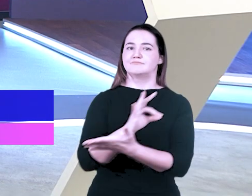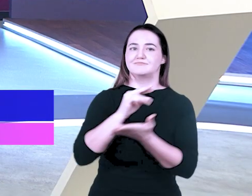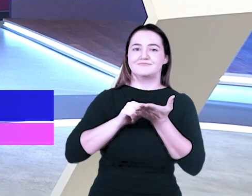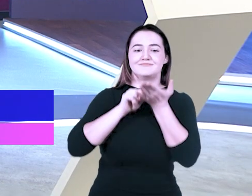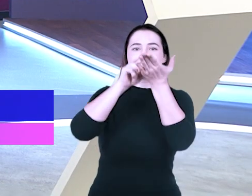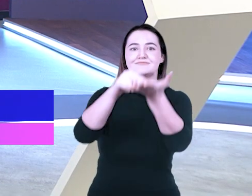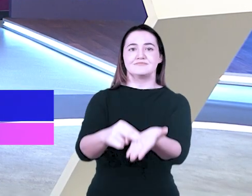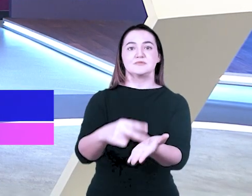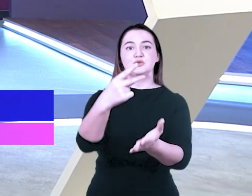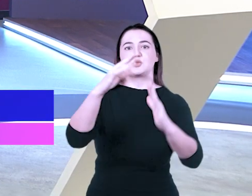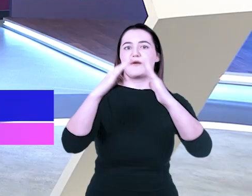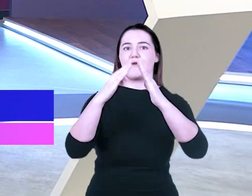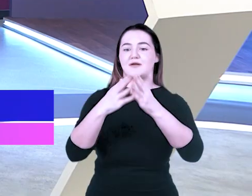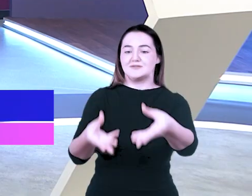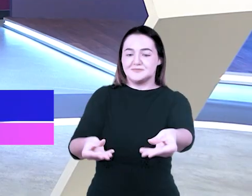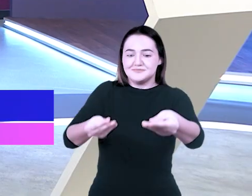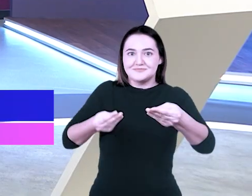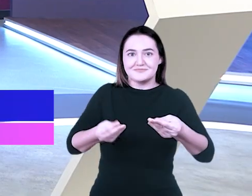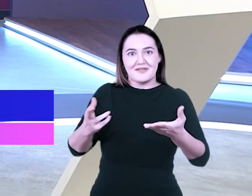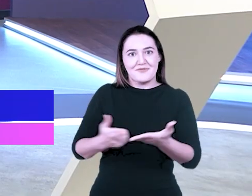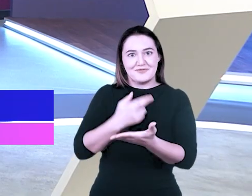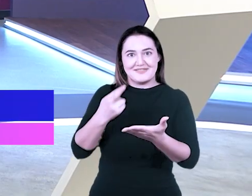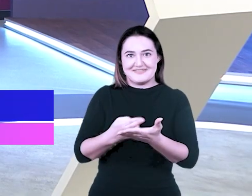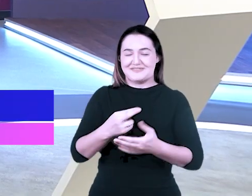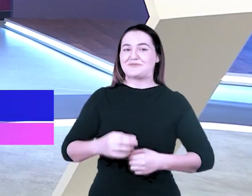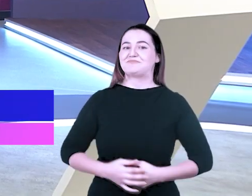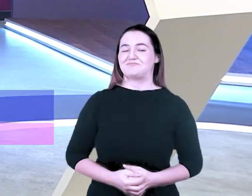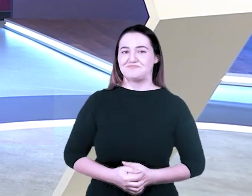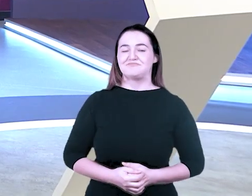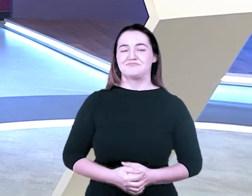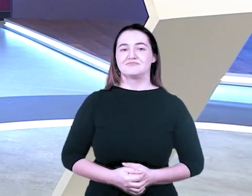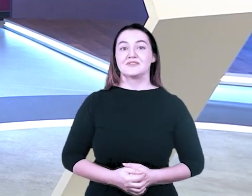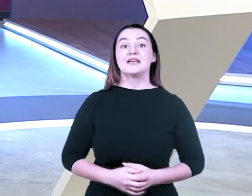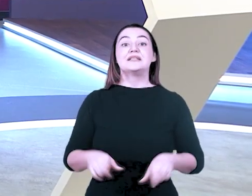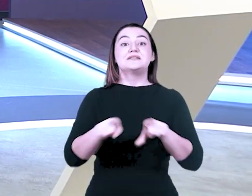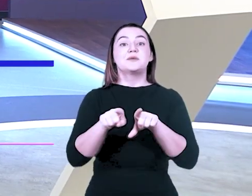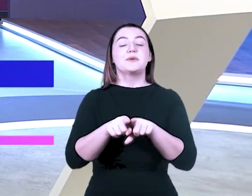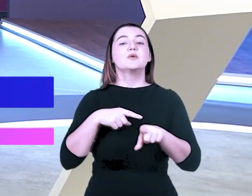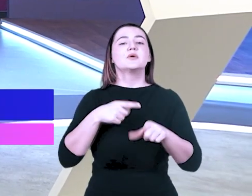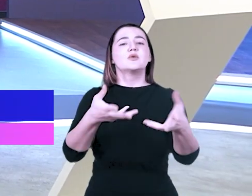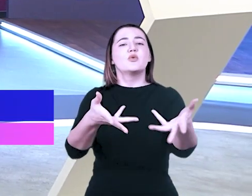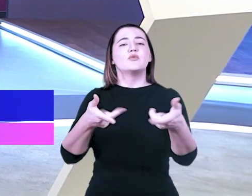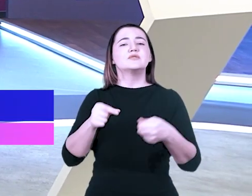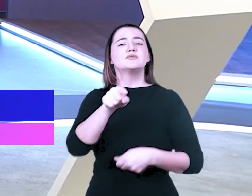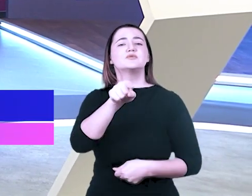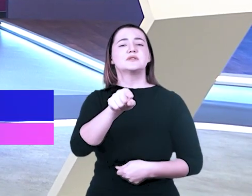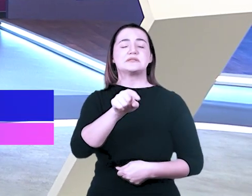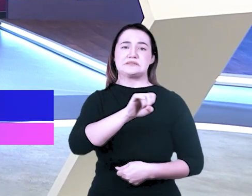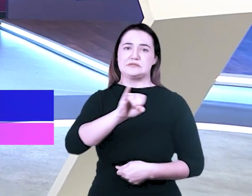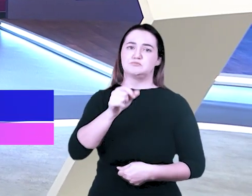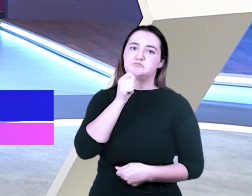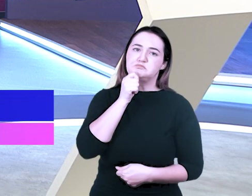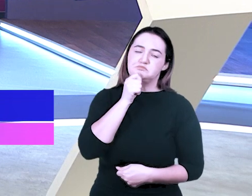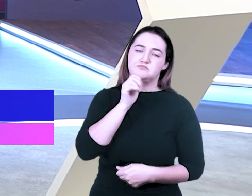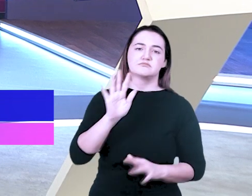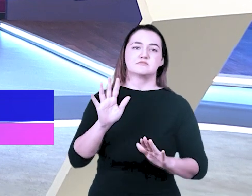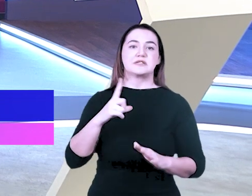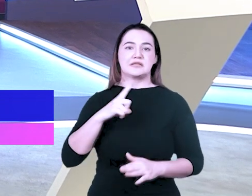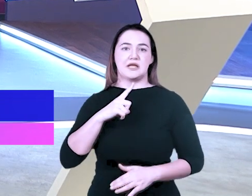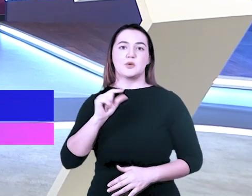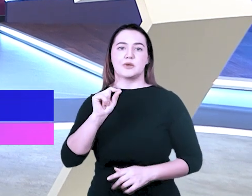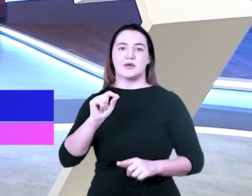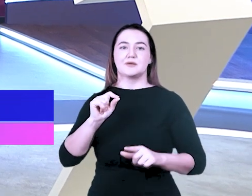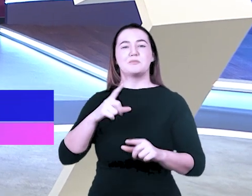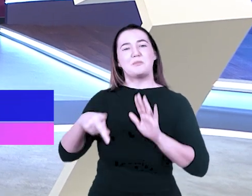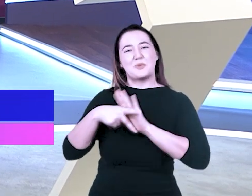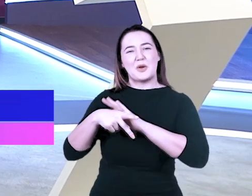você gratuitamente esse material. Eu tenho um outro convite para lhe fazer. Se você ainda não se inscreveu no